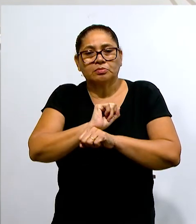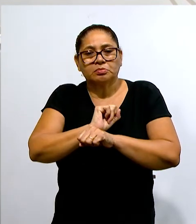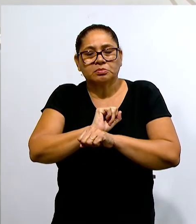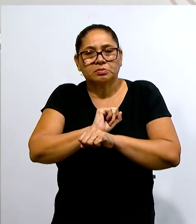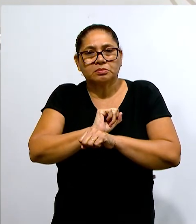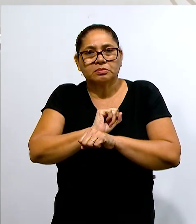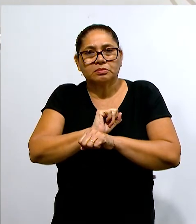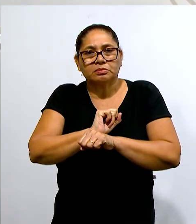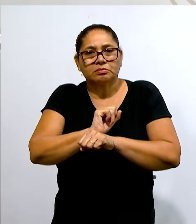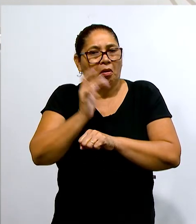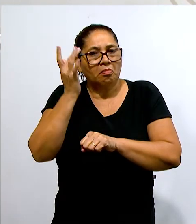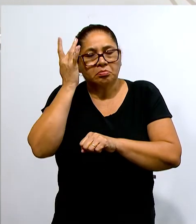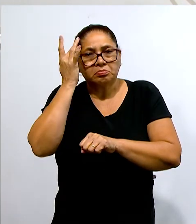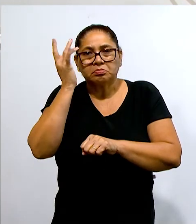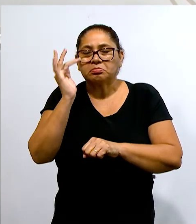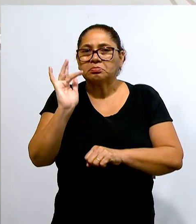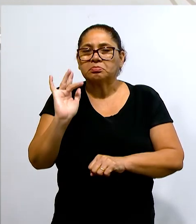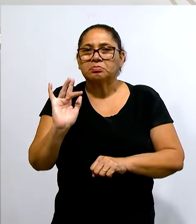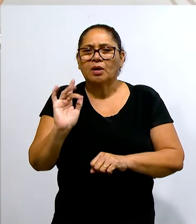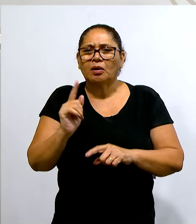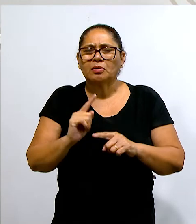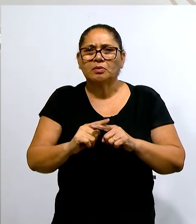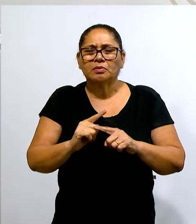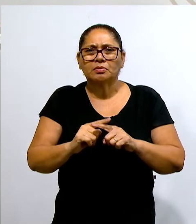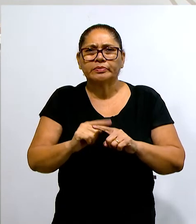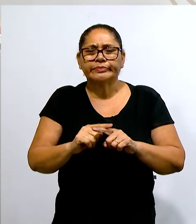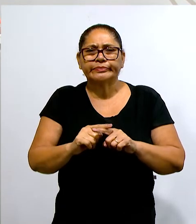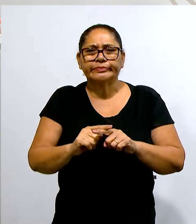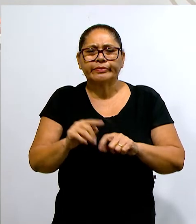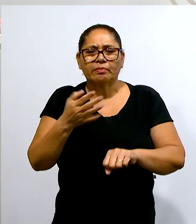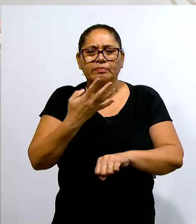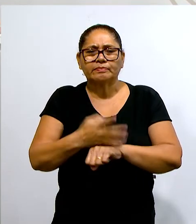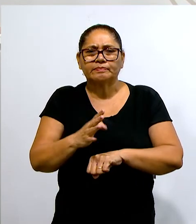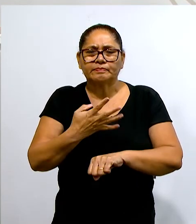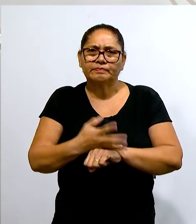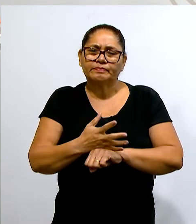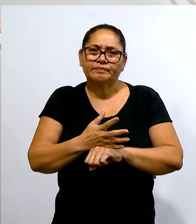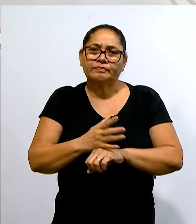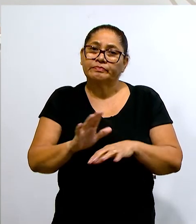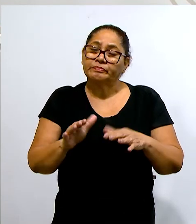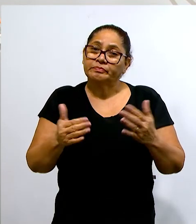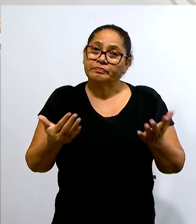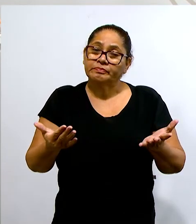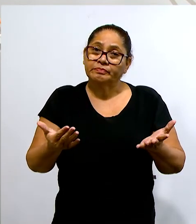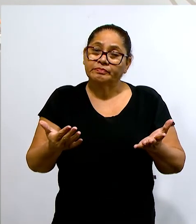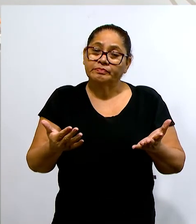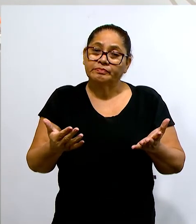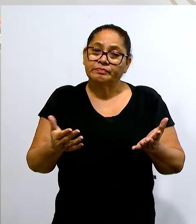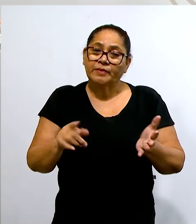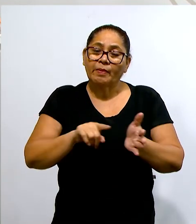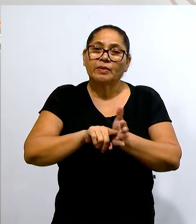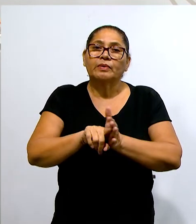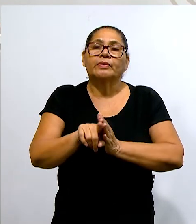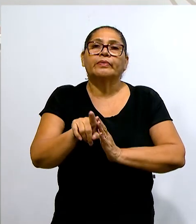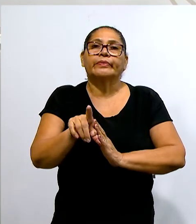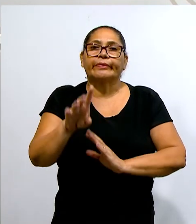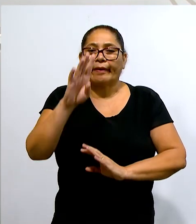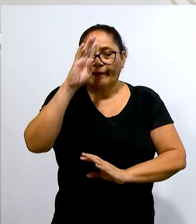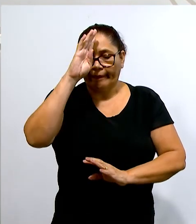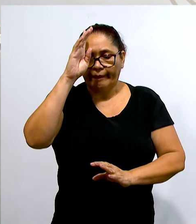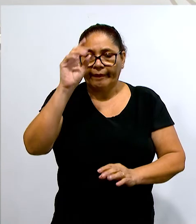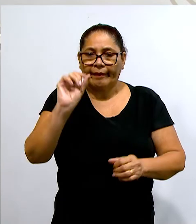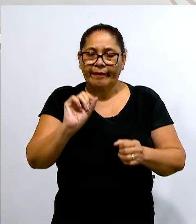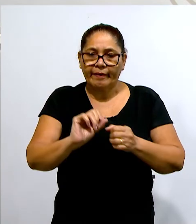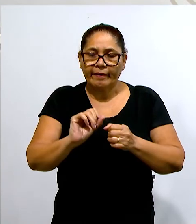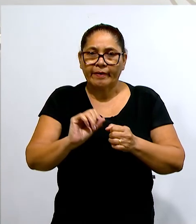alicerçada, que eu não sei porque se justifica aquela prática. Então, a questão principal é